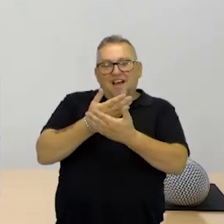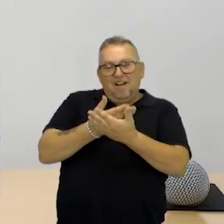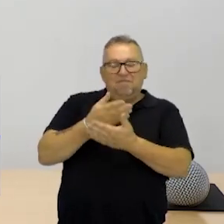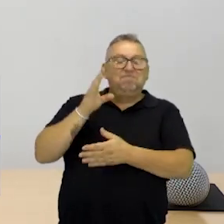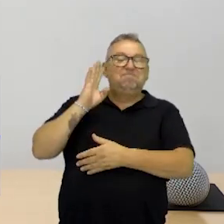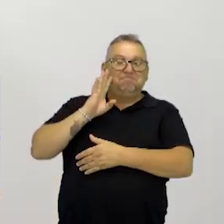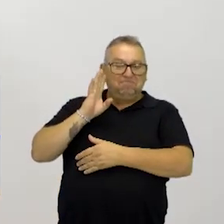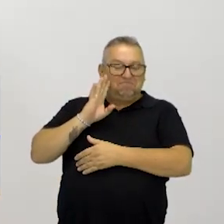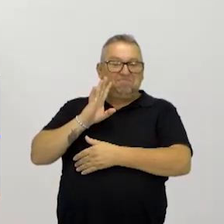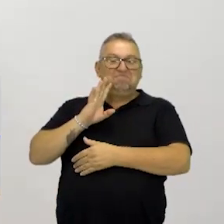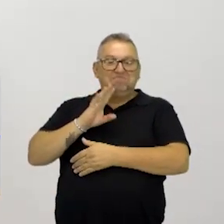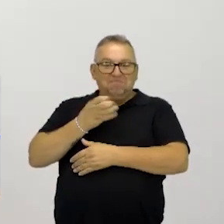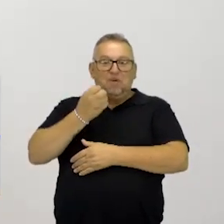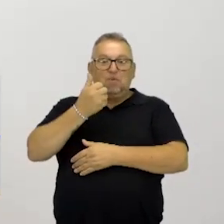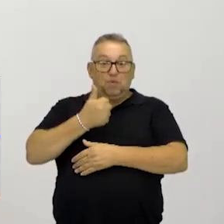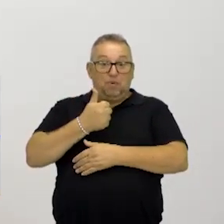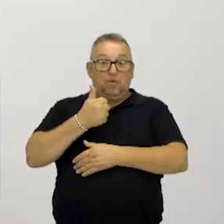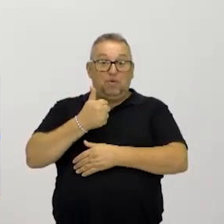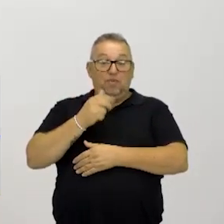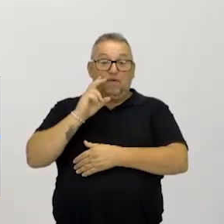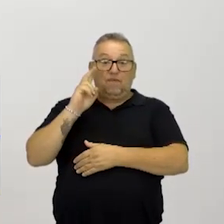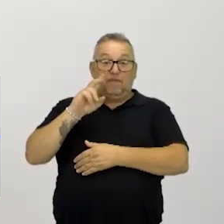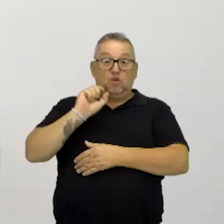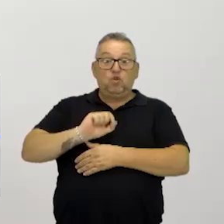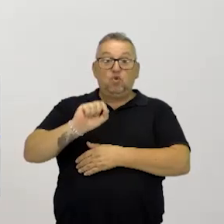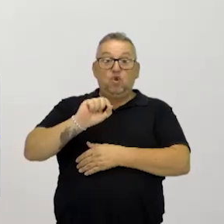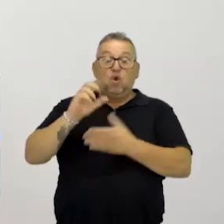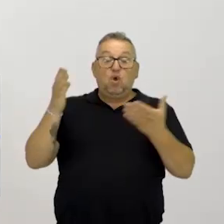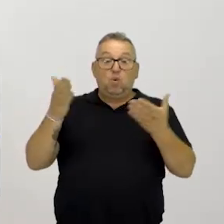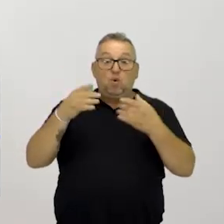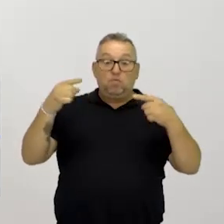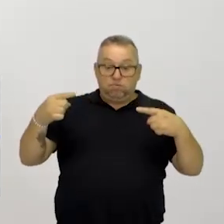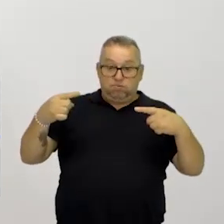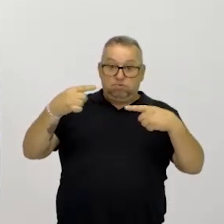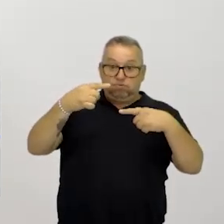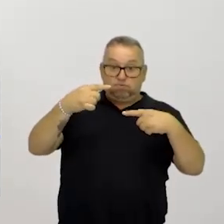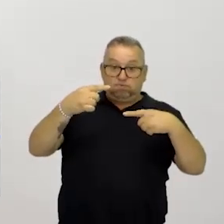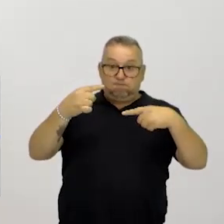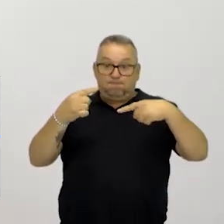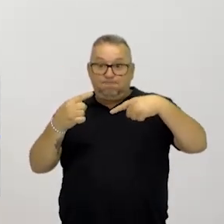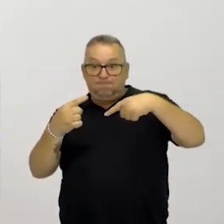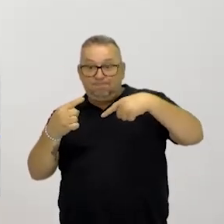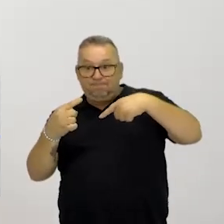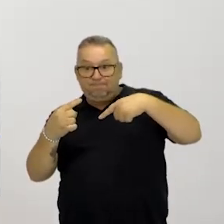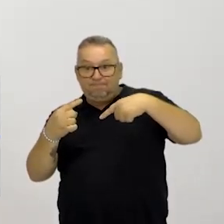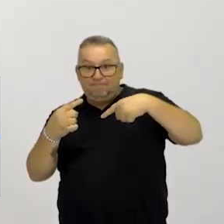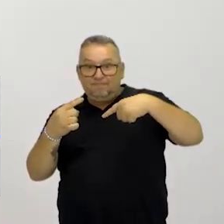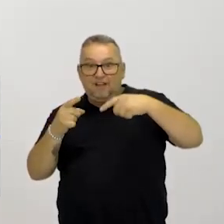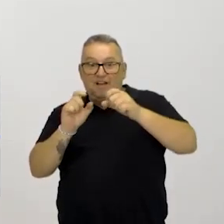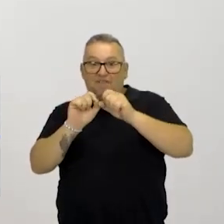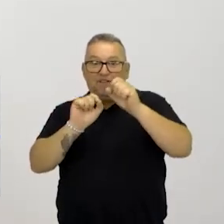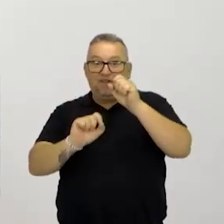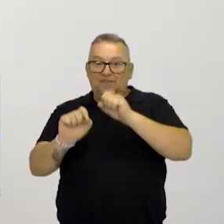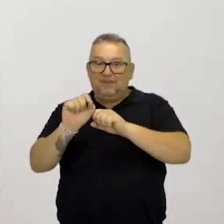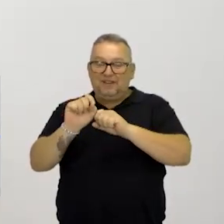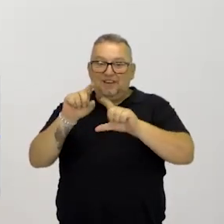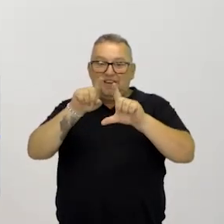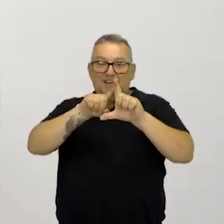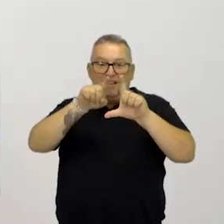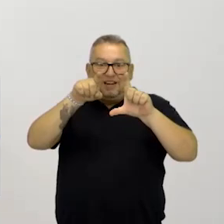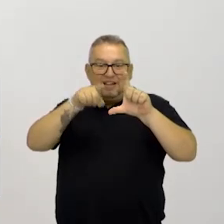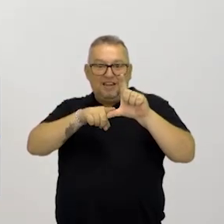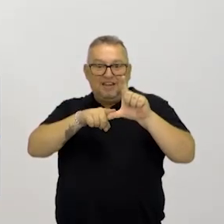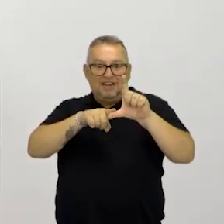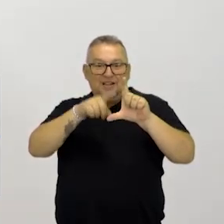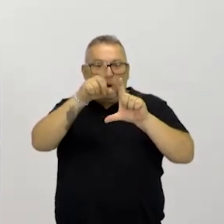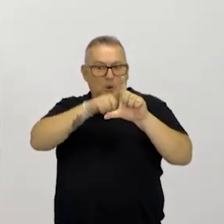legal, bacana. É muito bom, né, gente? Olha só. Então, quando duas retas são perpendiculares, né, elas formam aí, né, ângulos de 90 graus. E a